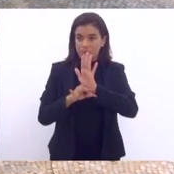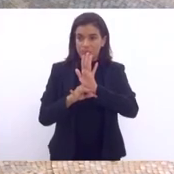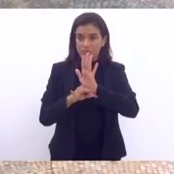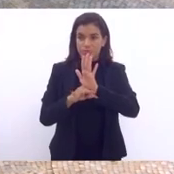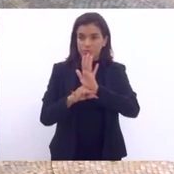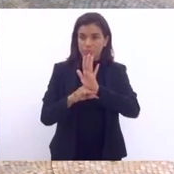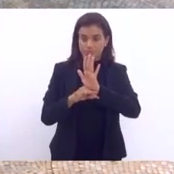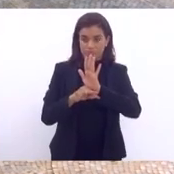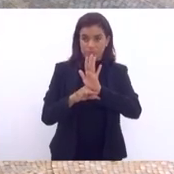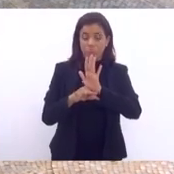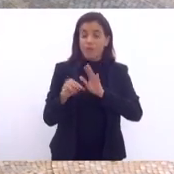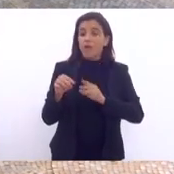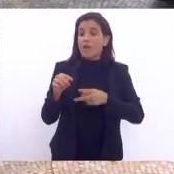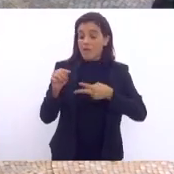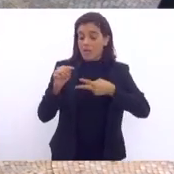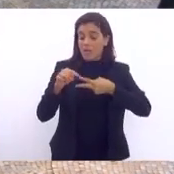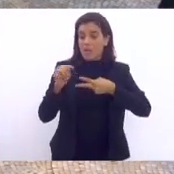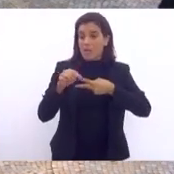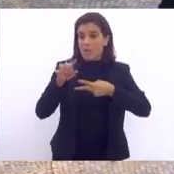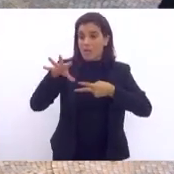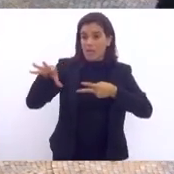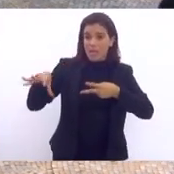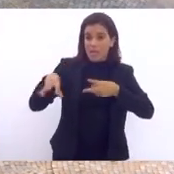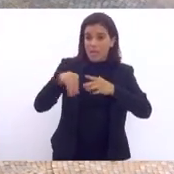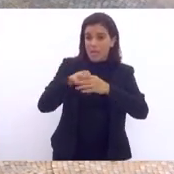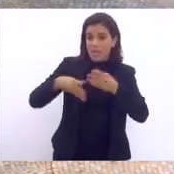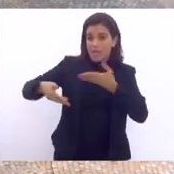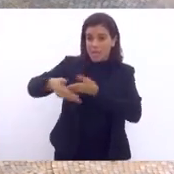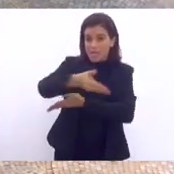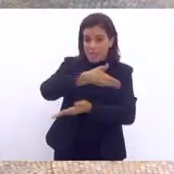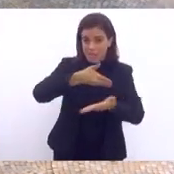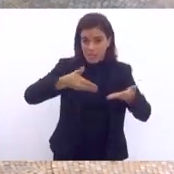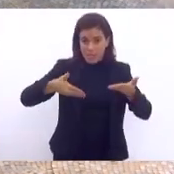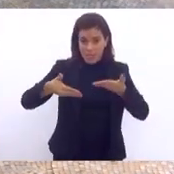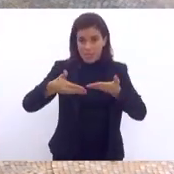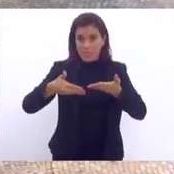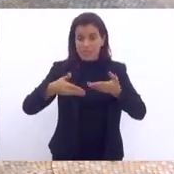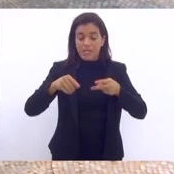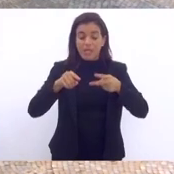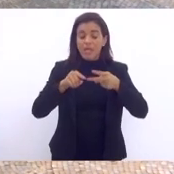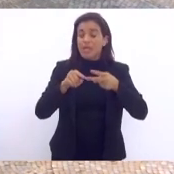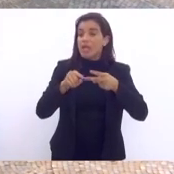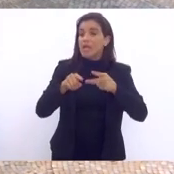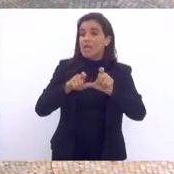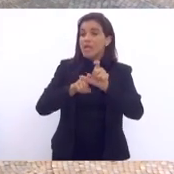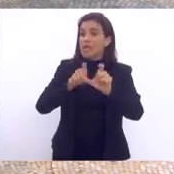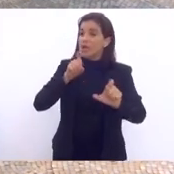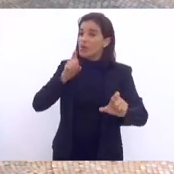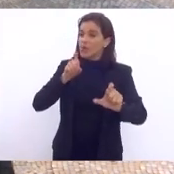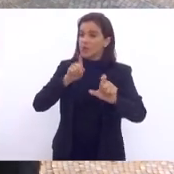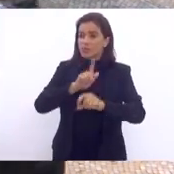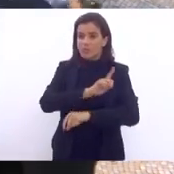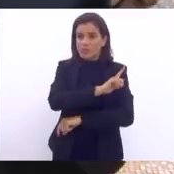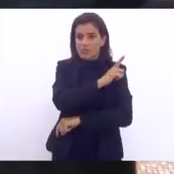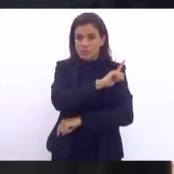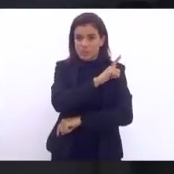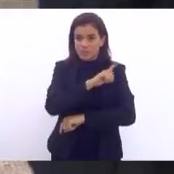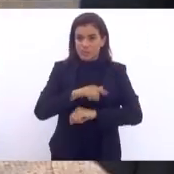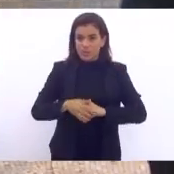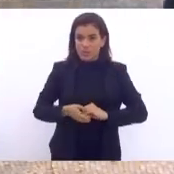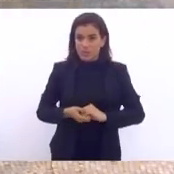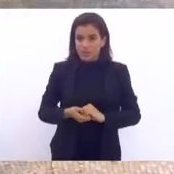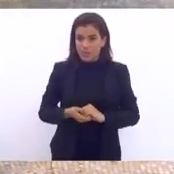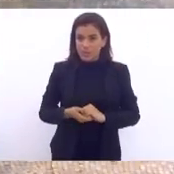integração na ação e autonomia na gestão. Então, é muito importante que isso